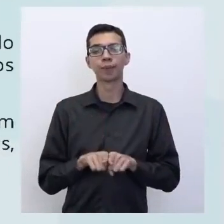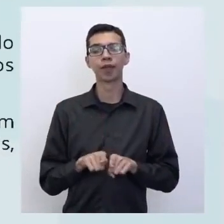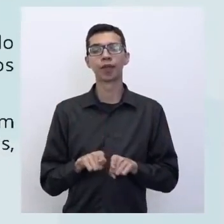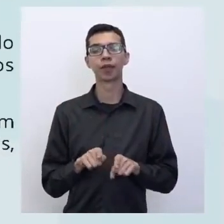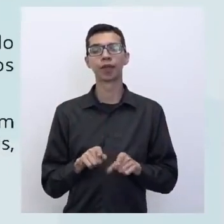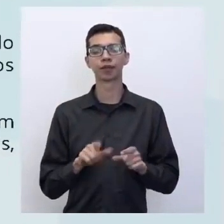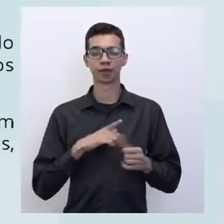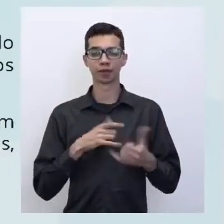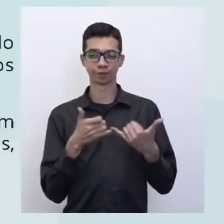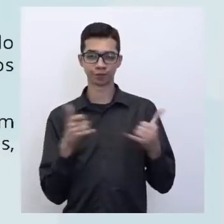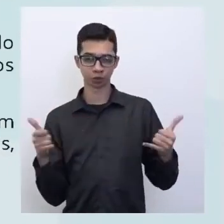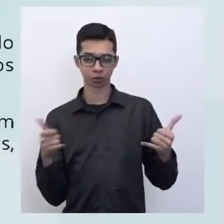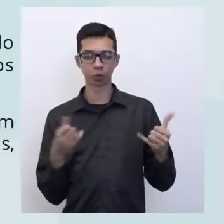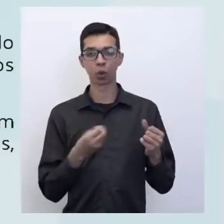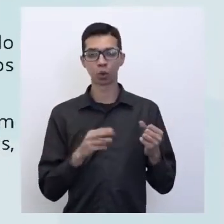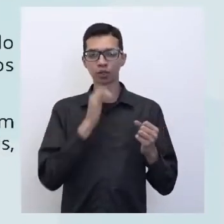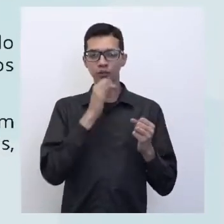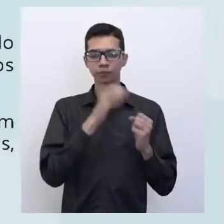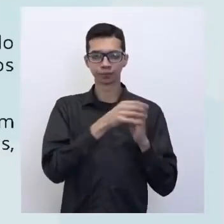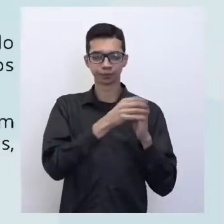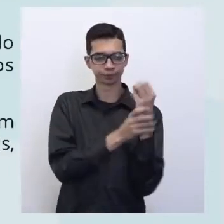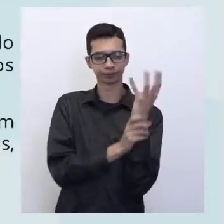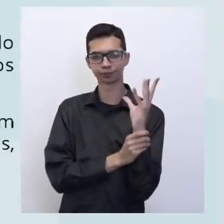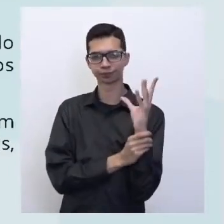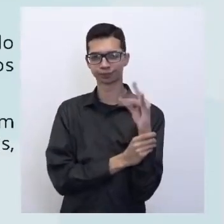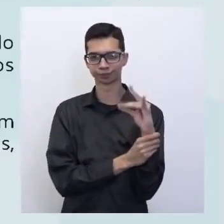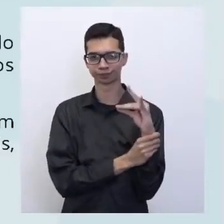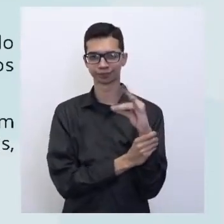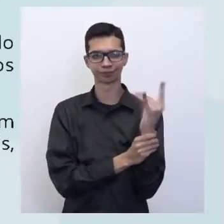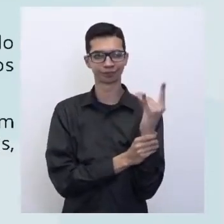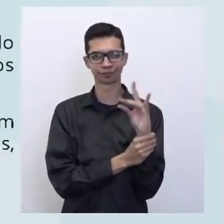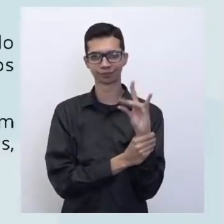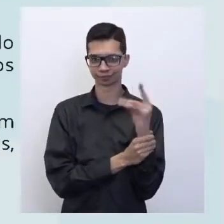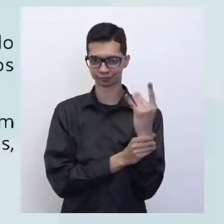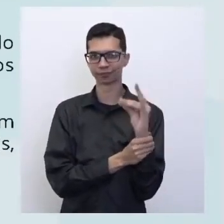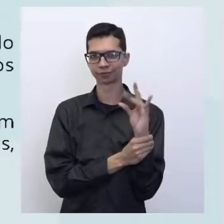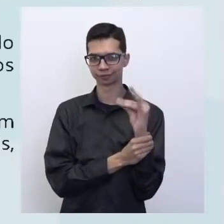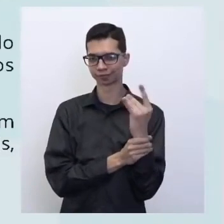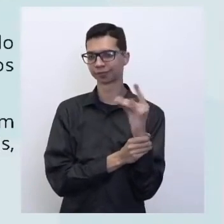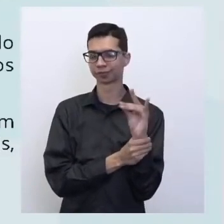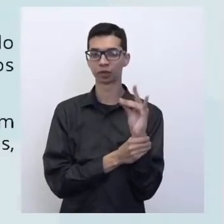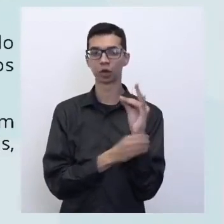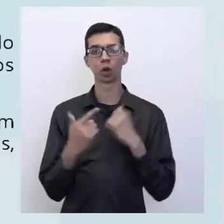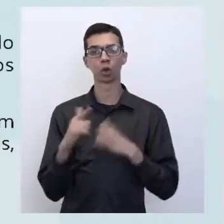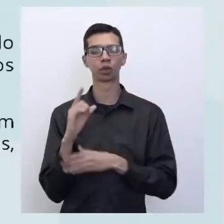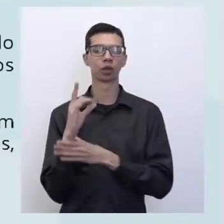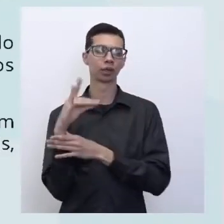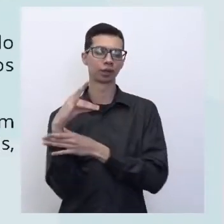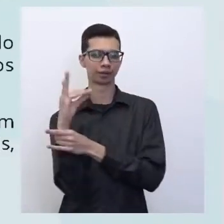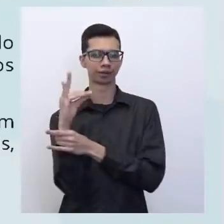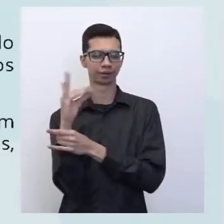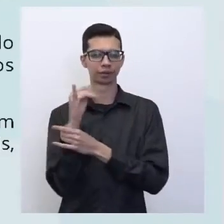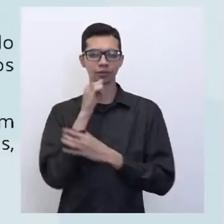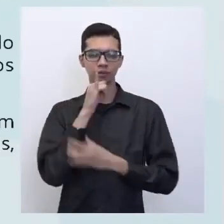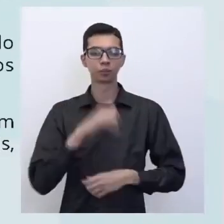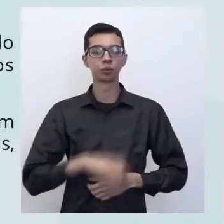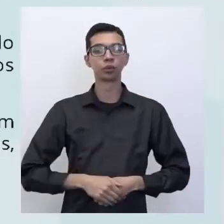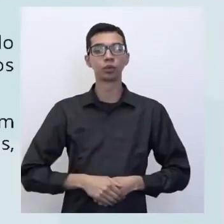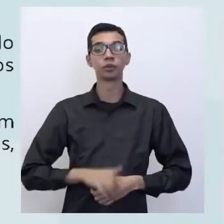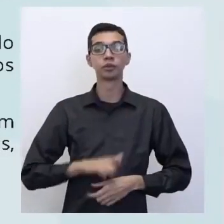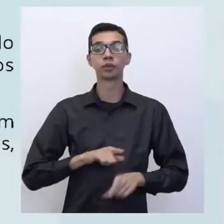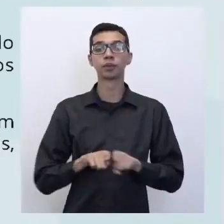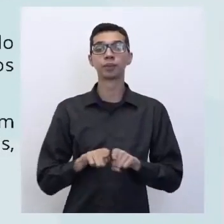humanas. Teatro de sombras, de origem chinesa, é onde a gente projeta uma sombra nas mãos ou em